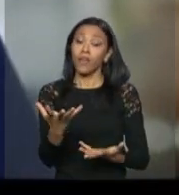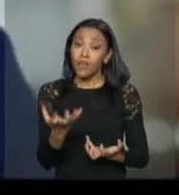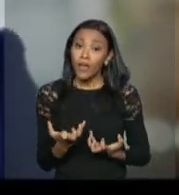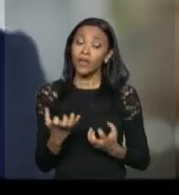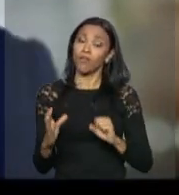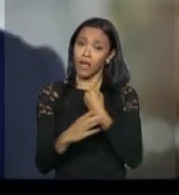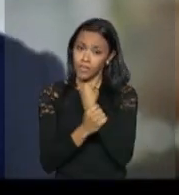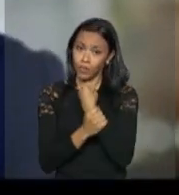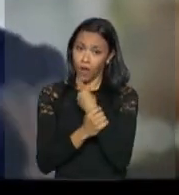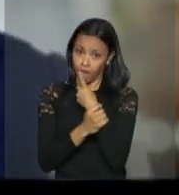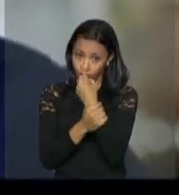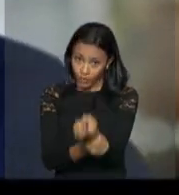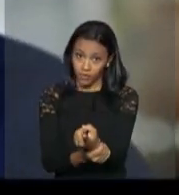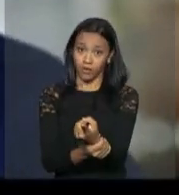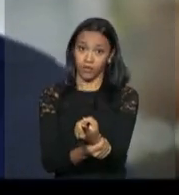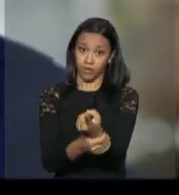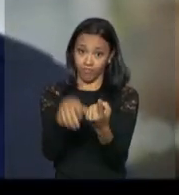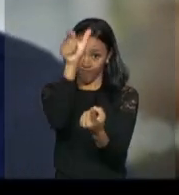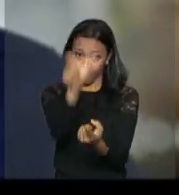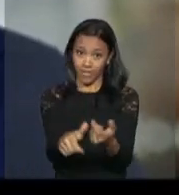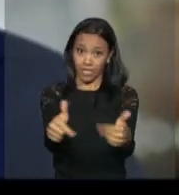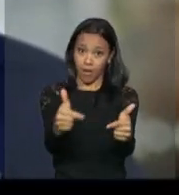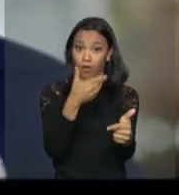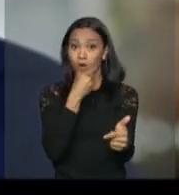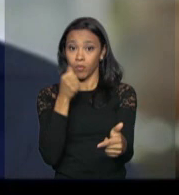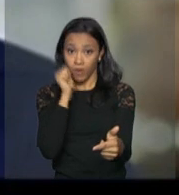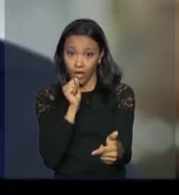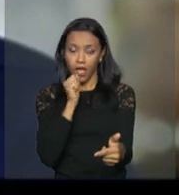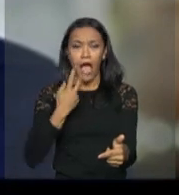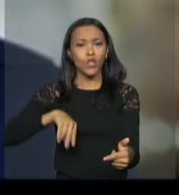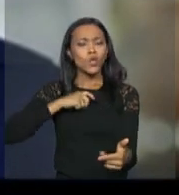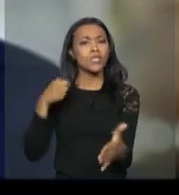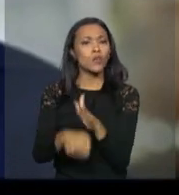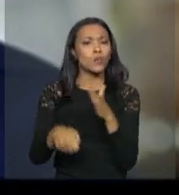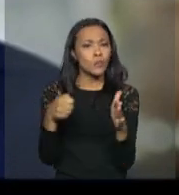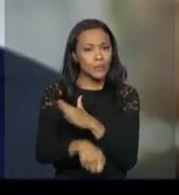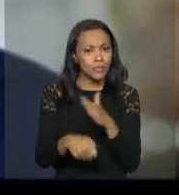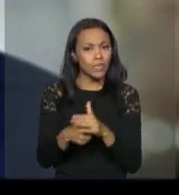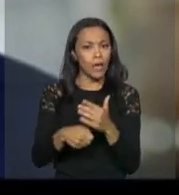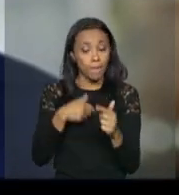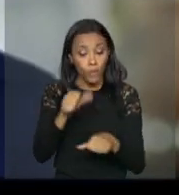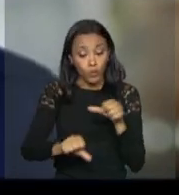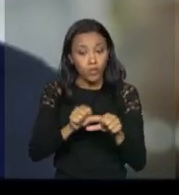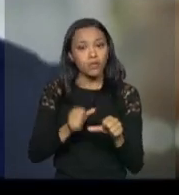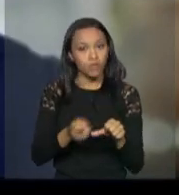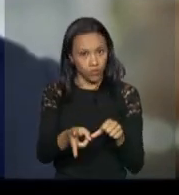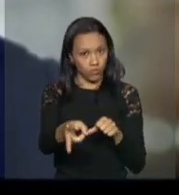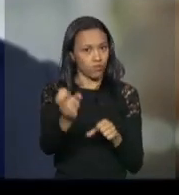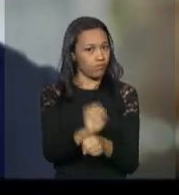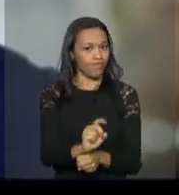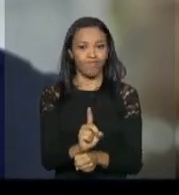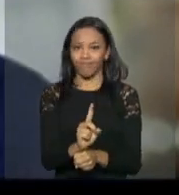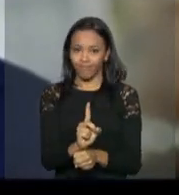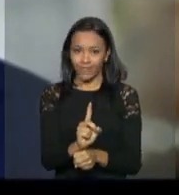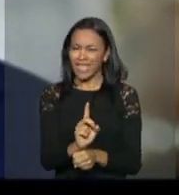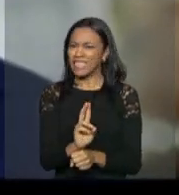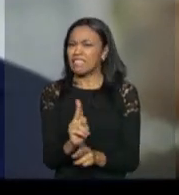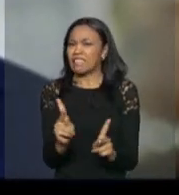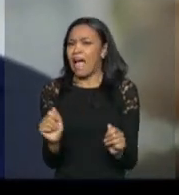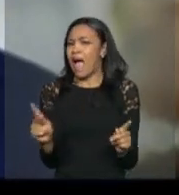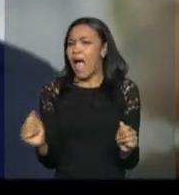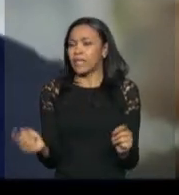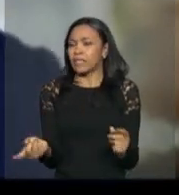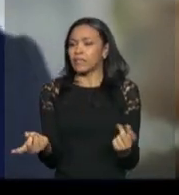você, trabalhadora, e a você, trabalhador, que nossa luta pelas mudanças continua. Nada vai nos